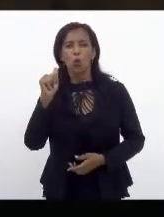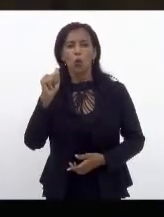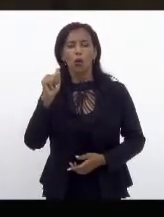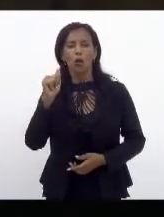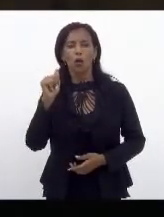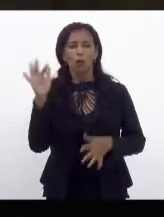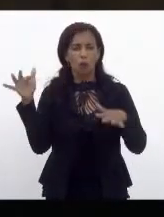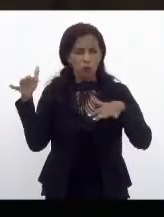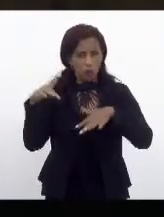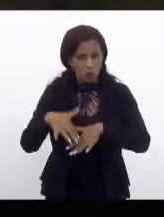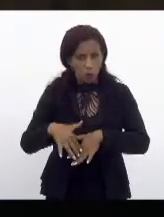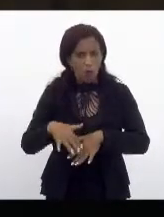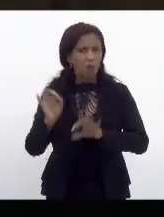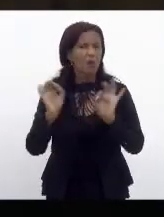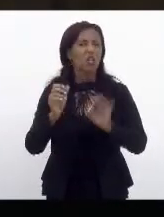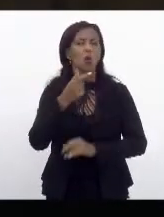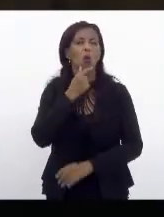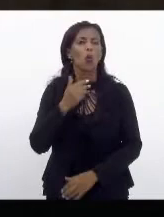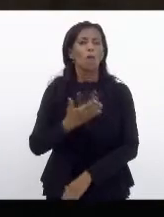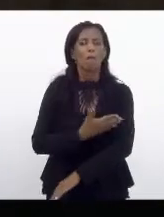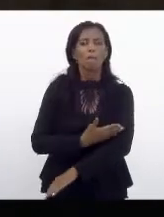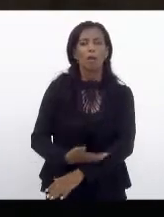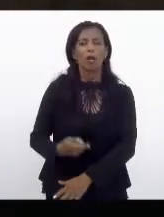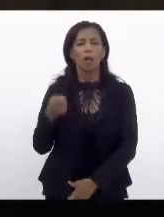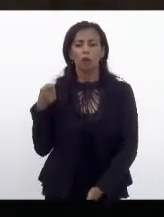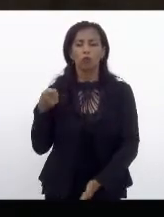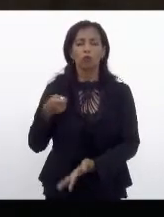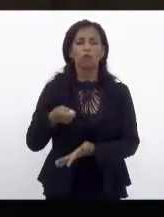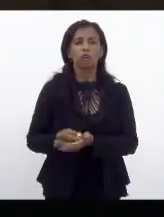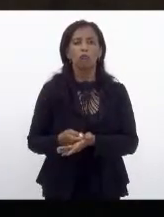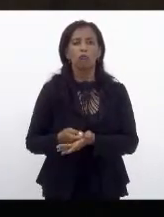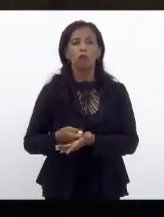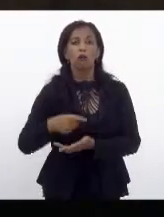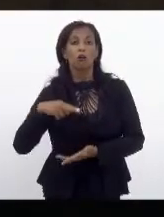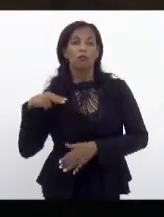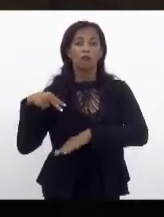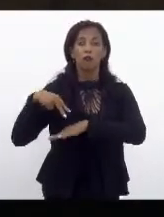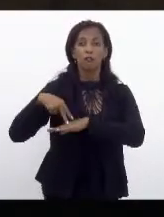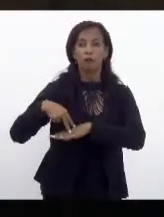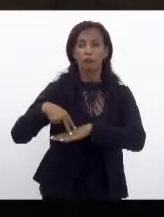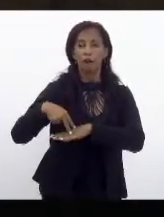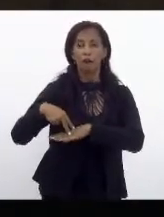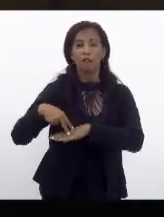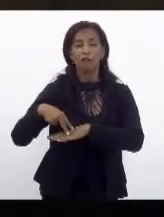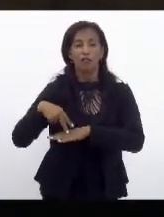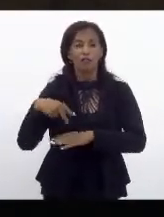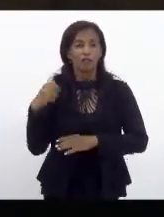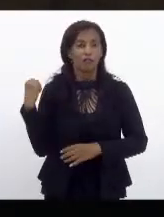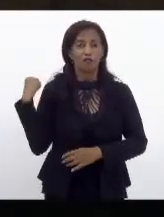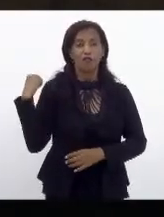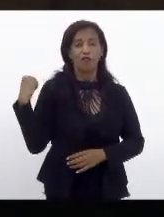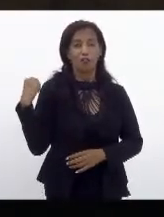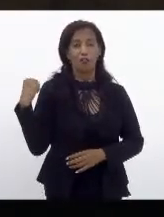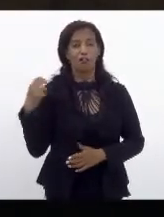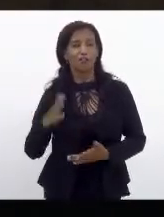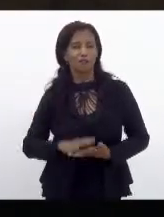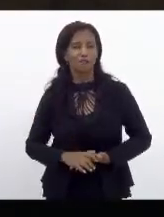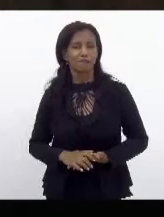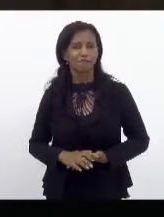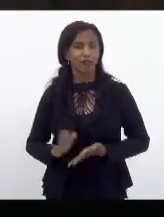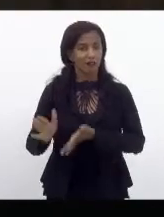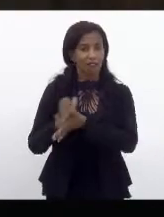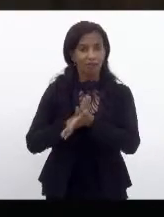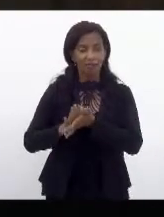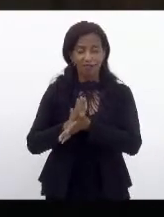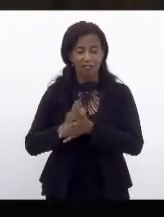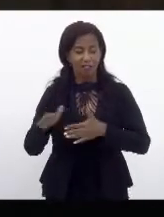cabeça para nenhum homem branco que se sente autoritário, que faz pose de valentão, de machão, que nada